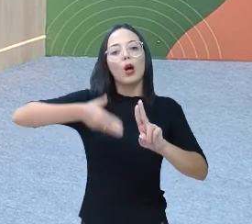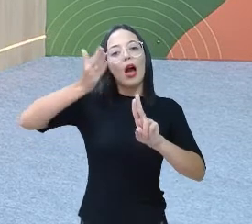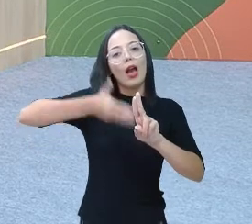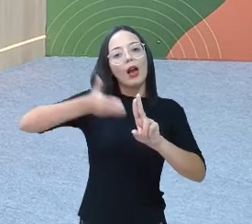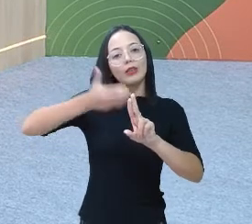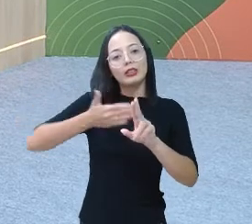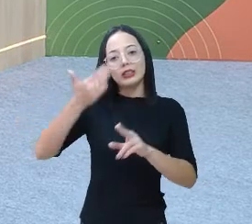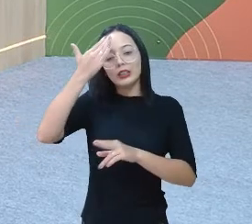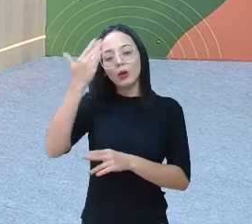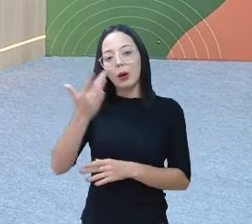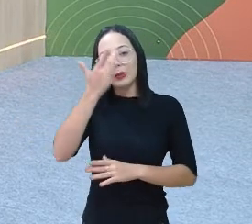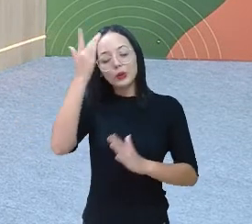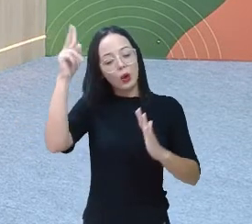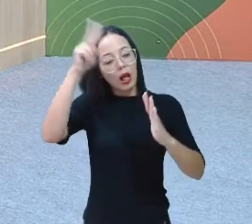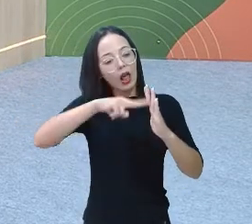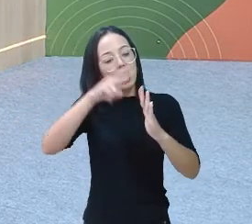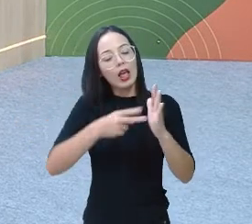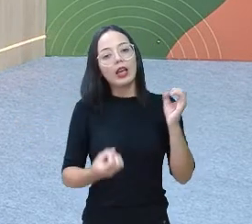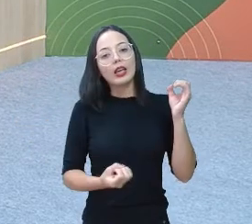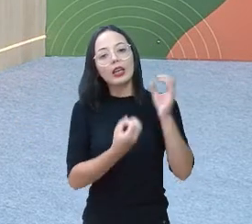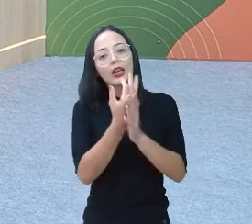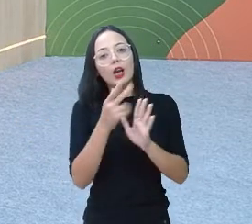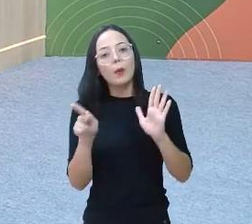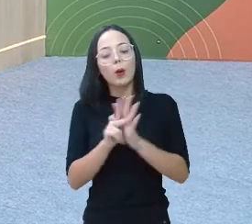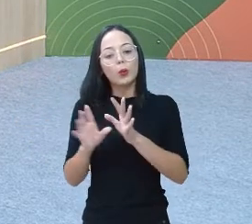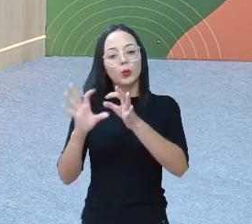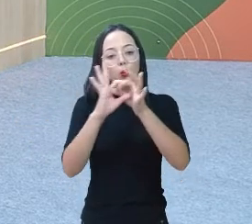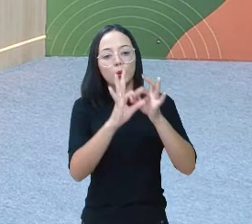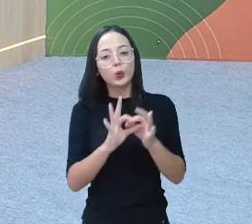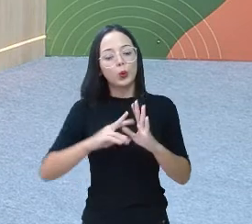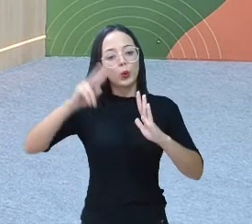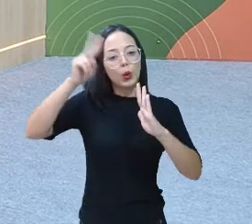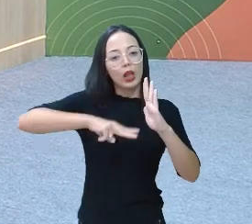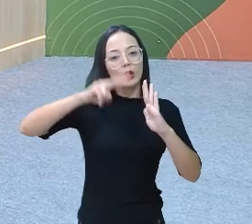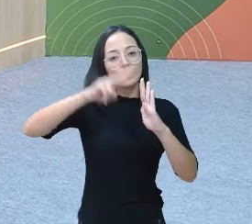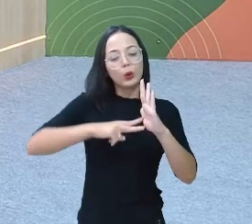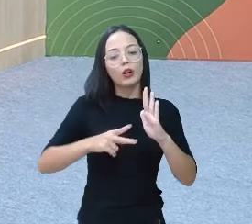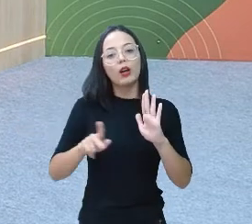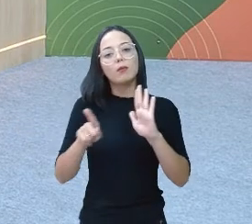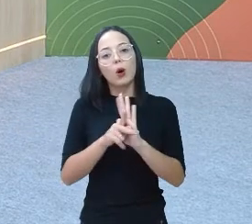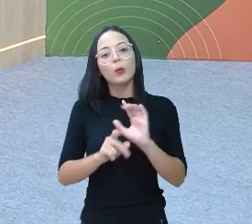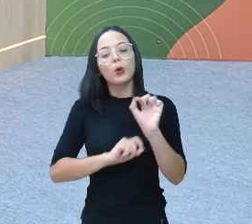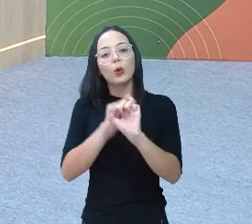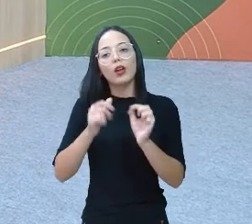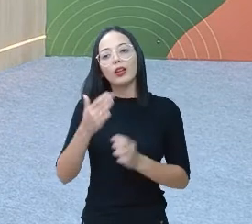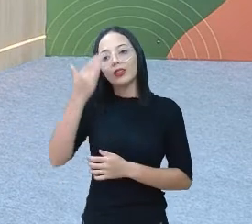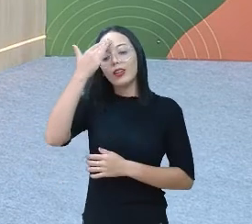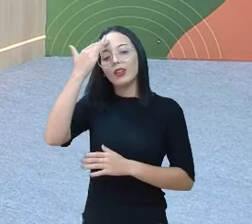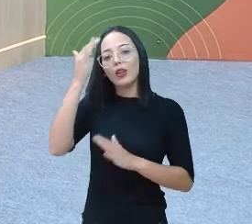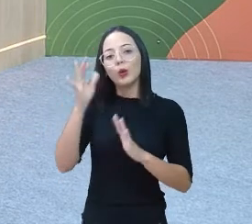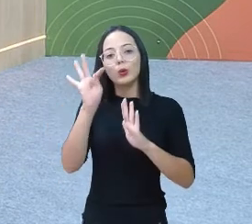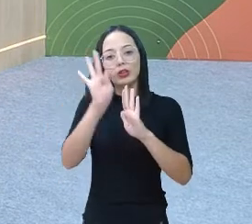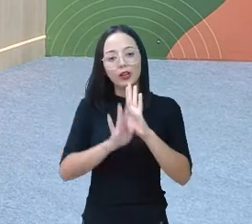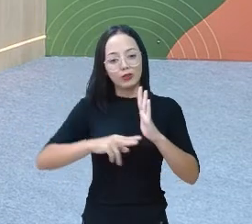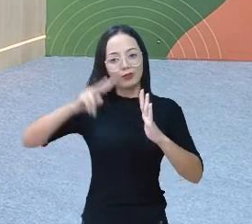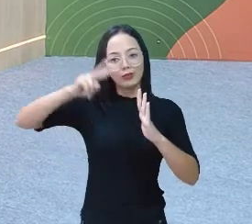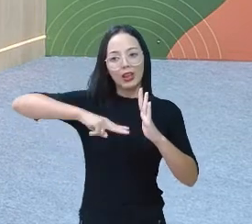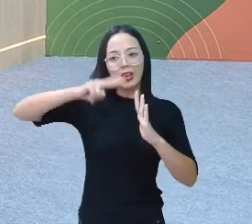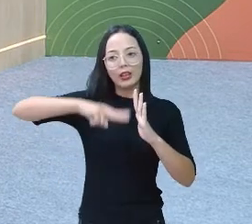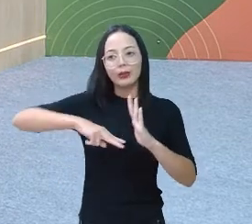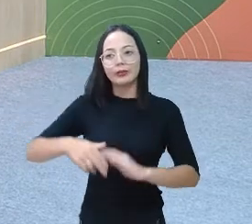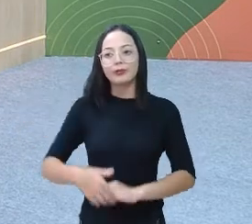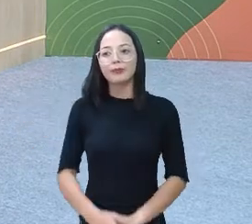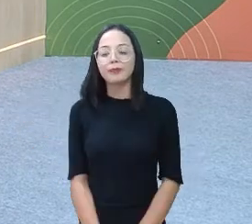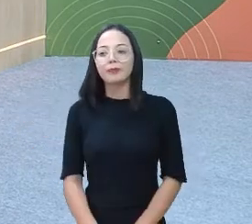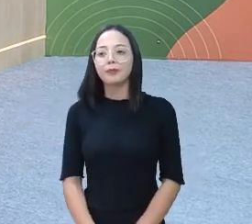com que o meu leitor crie uma rede aí de leituras possíveis e desejáveis na compreensão do texto que ele está lendo,